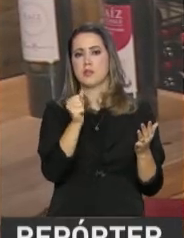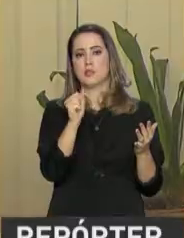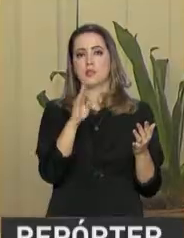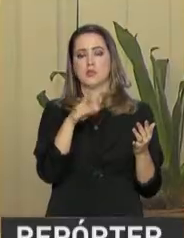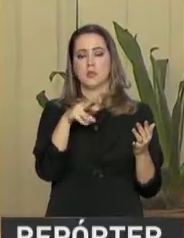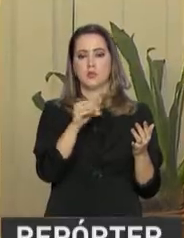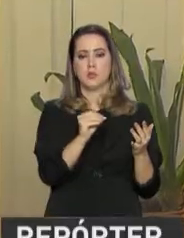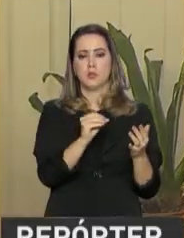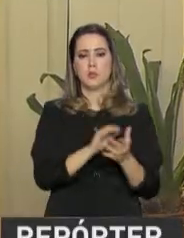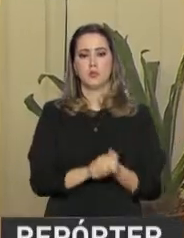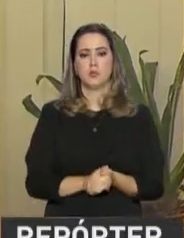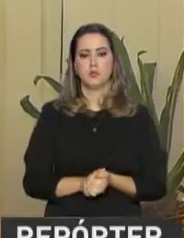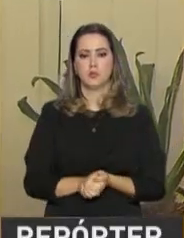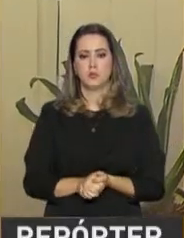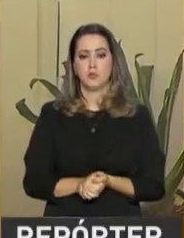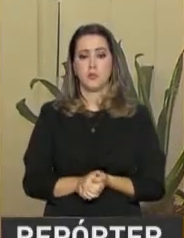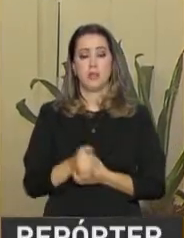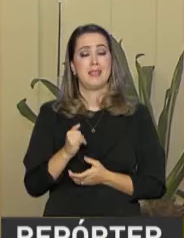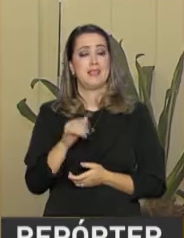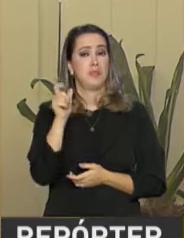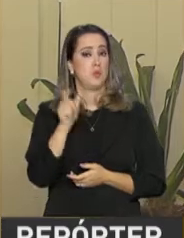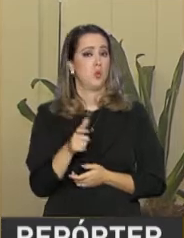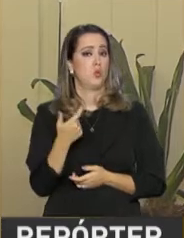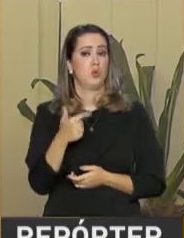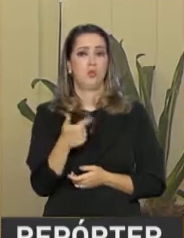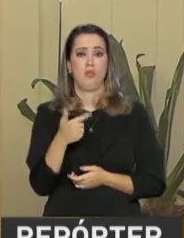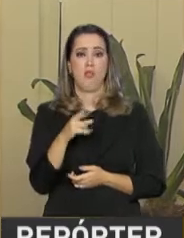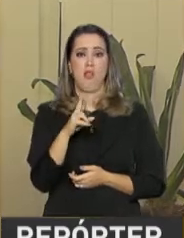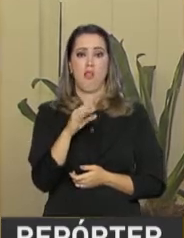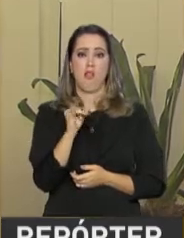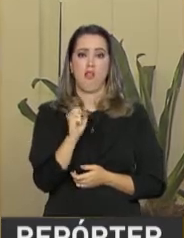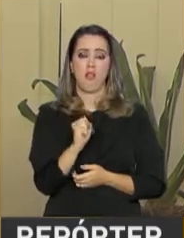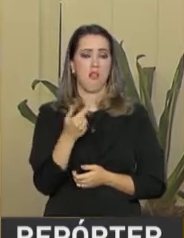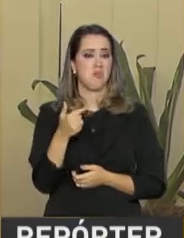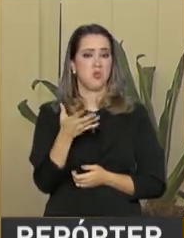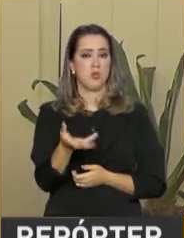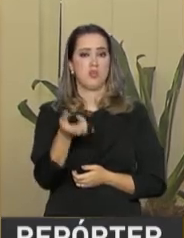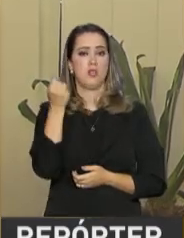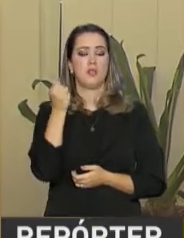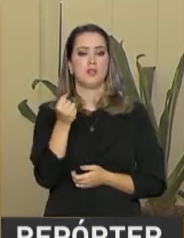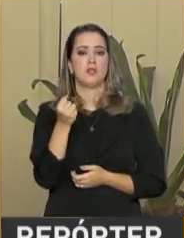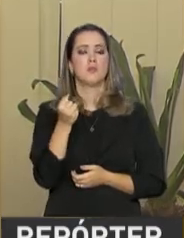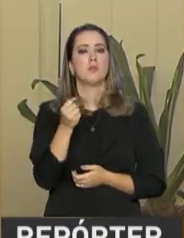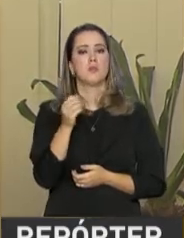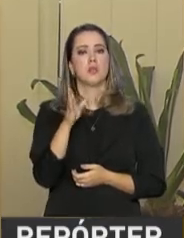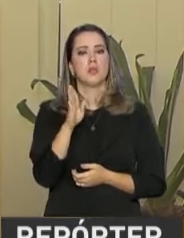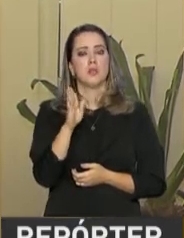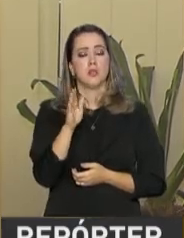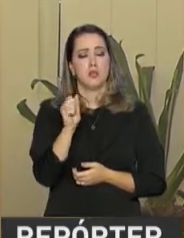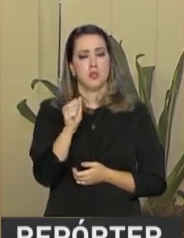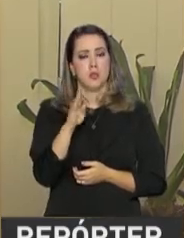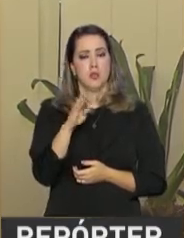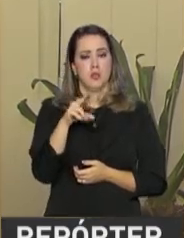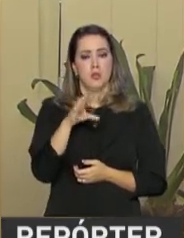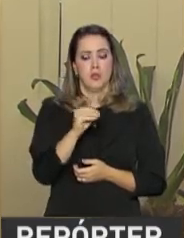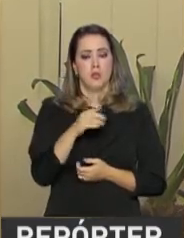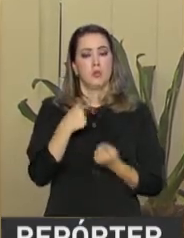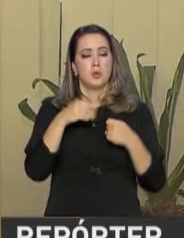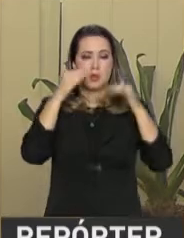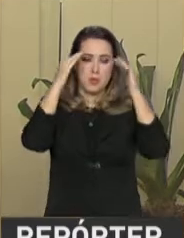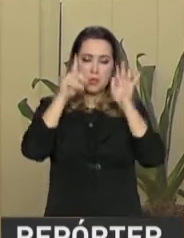o trabalhador não estiver registrado na rádio ele não vai receber o abono salarial para o empregador além de cumprir a